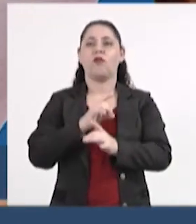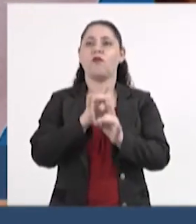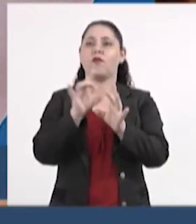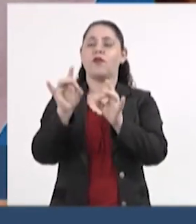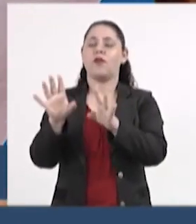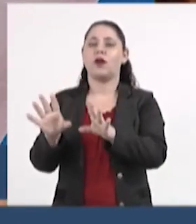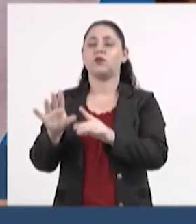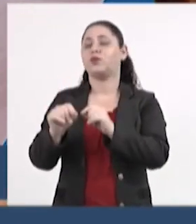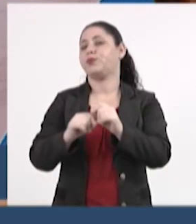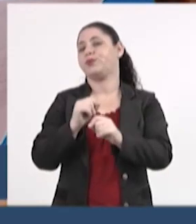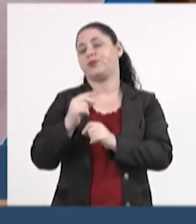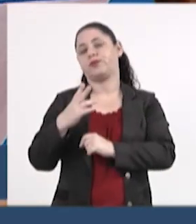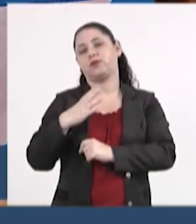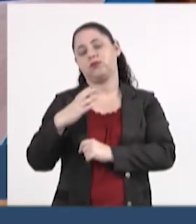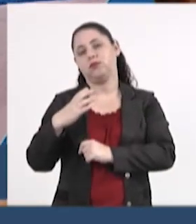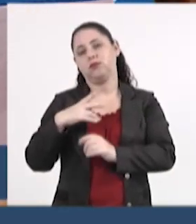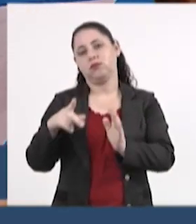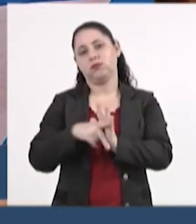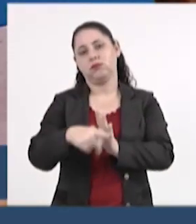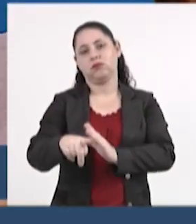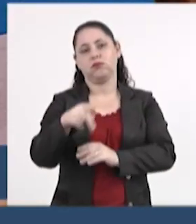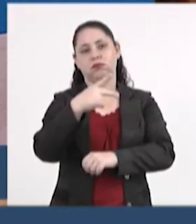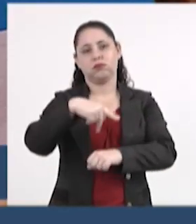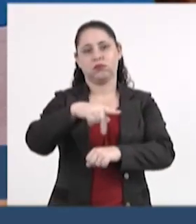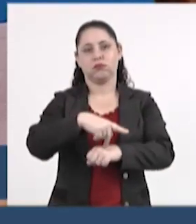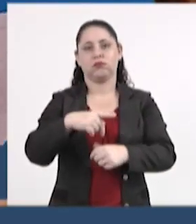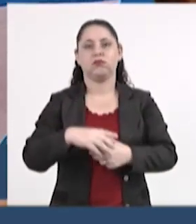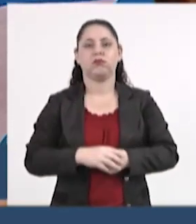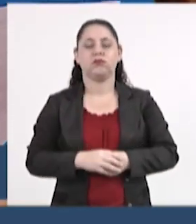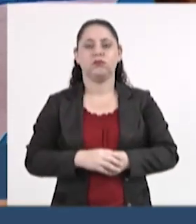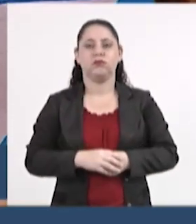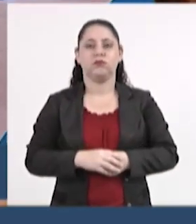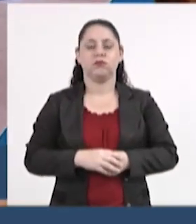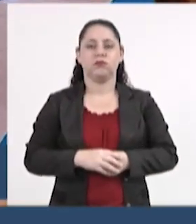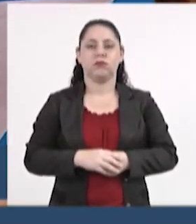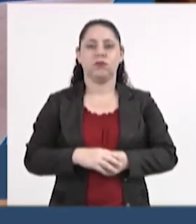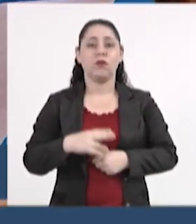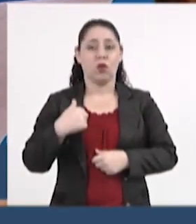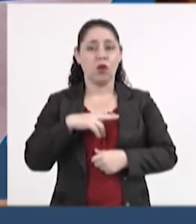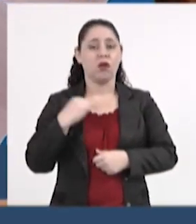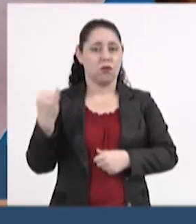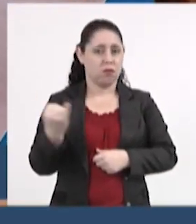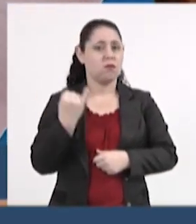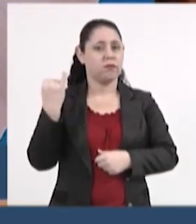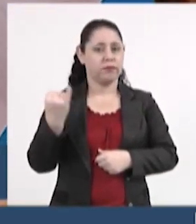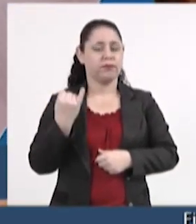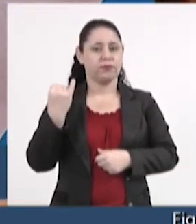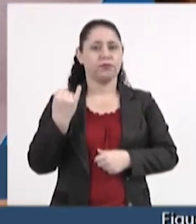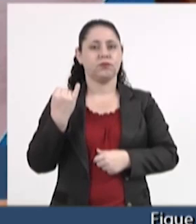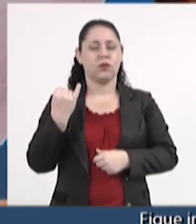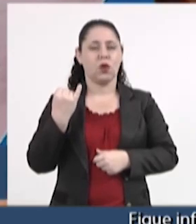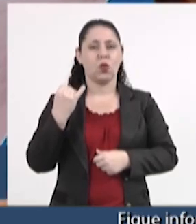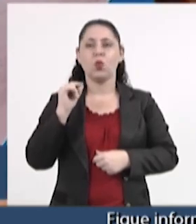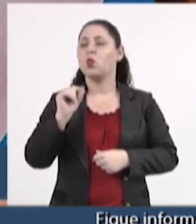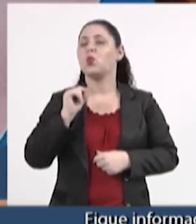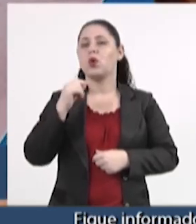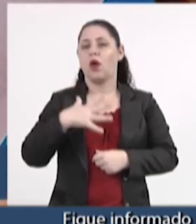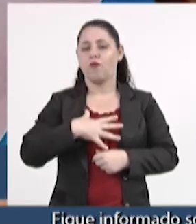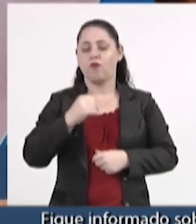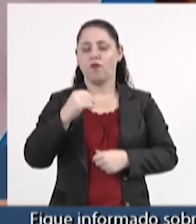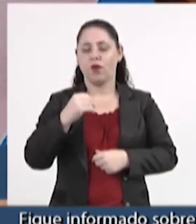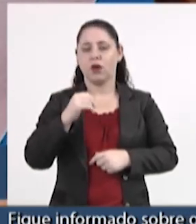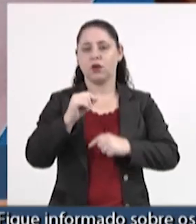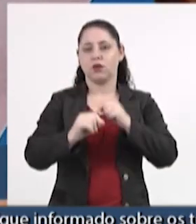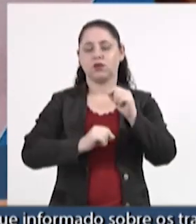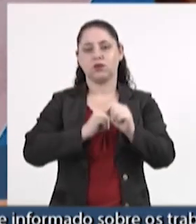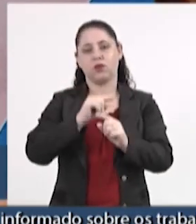Produzimos grande parte de toda a riqueza do país. Somos fundamentais para a reprodução social